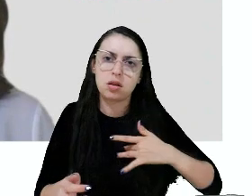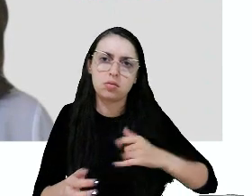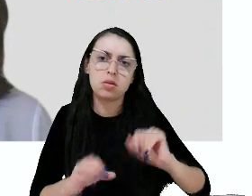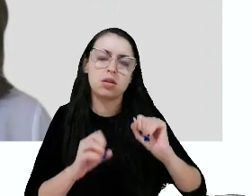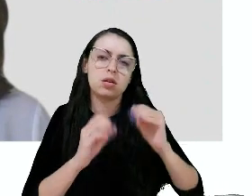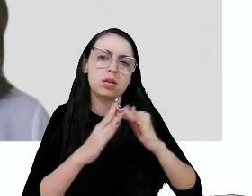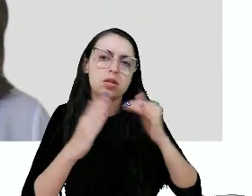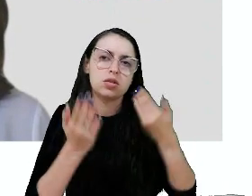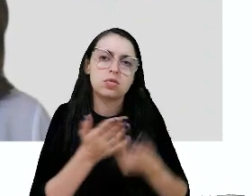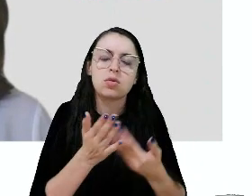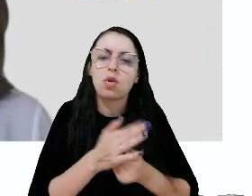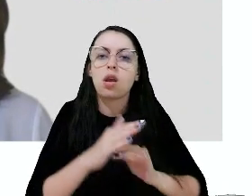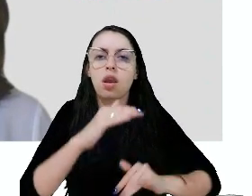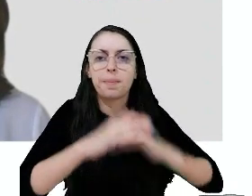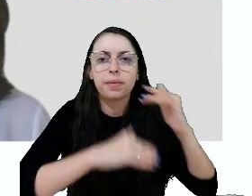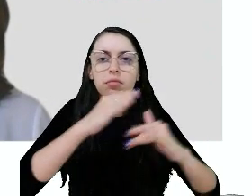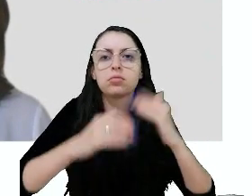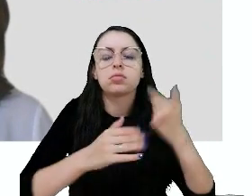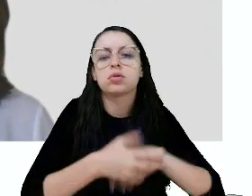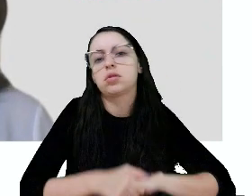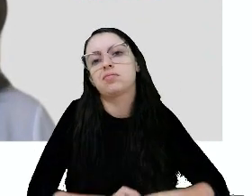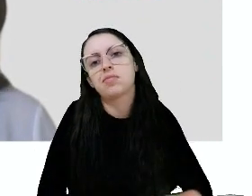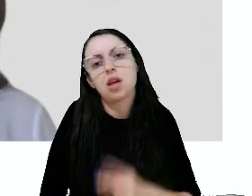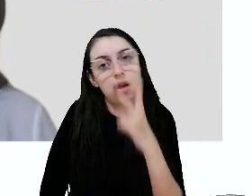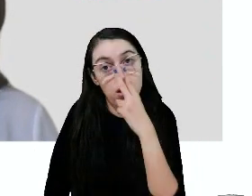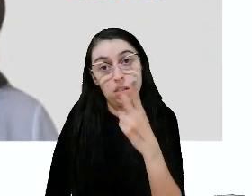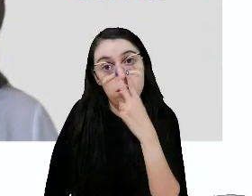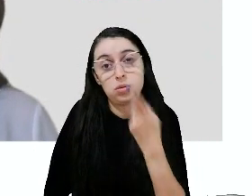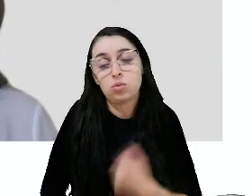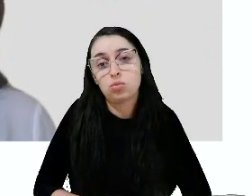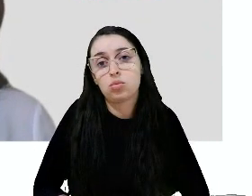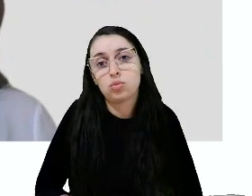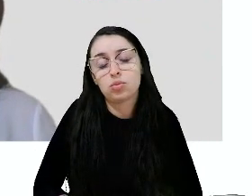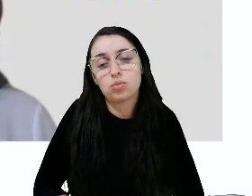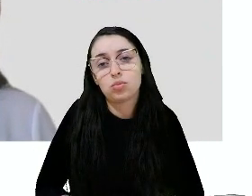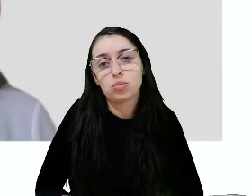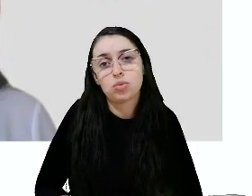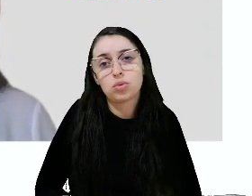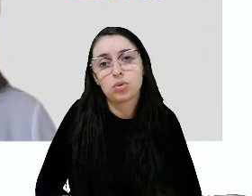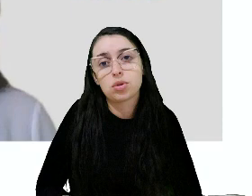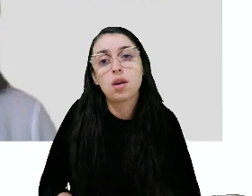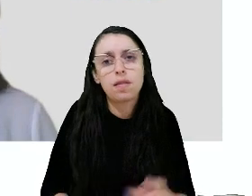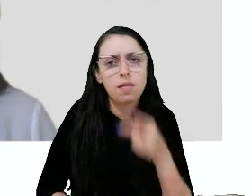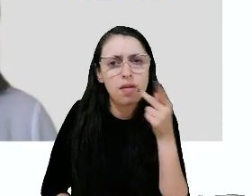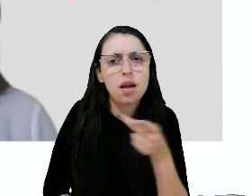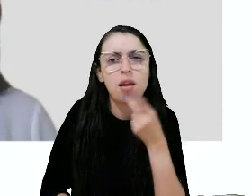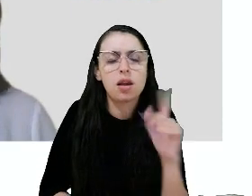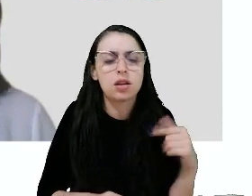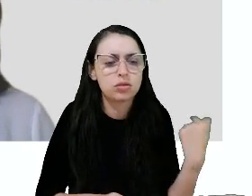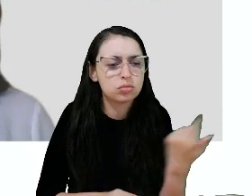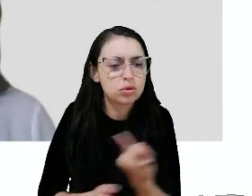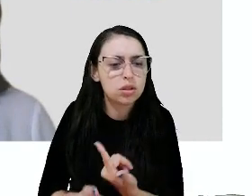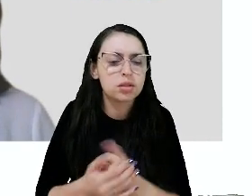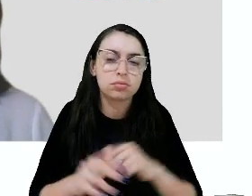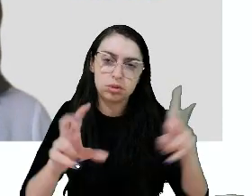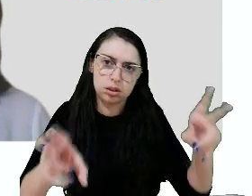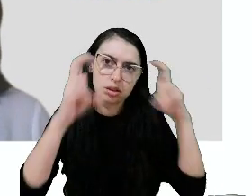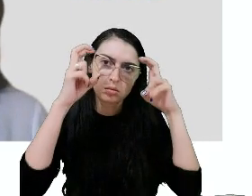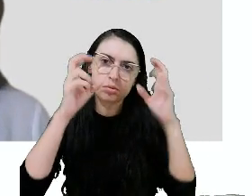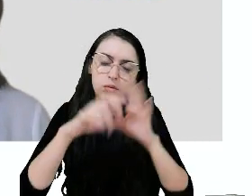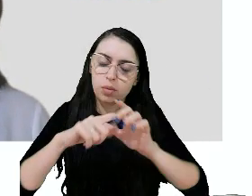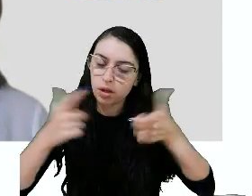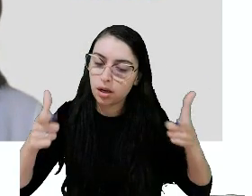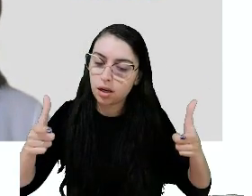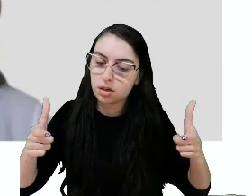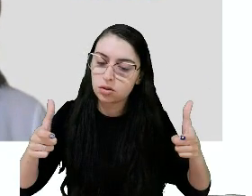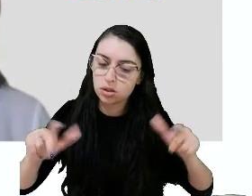saúde sexual e reprodutiva. Eu acho que quero salientar a vocês a atenção